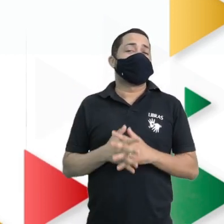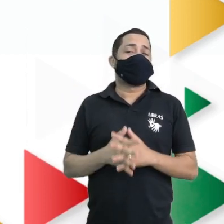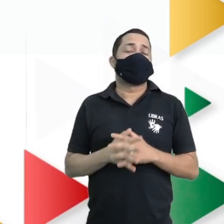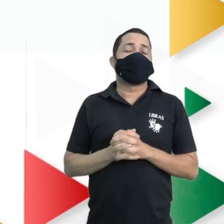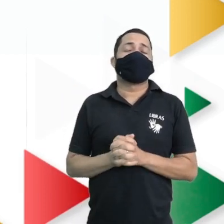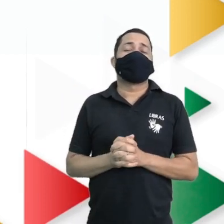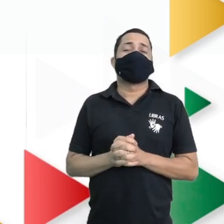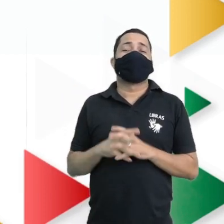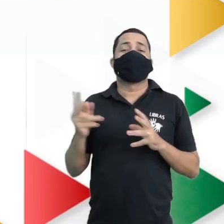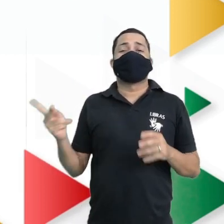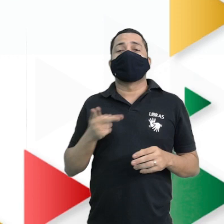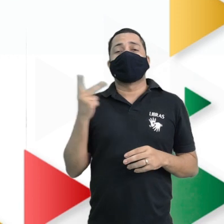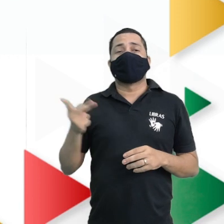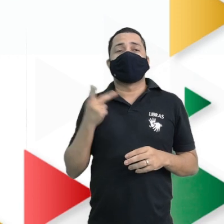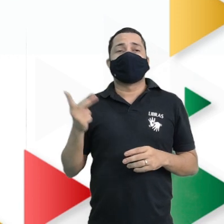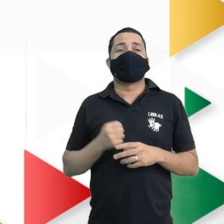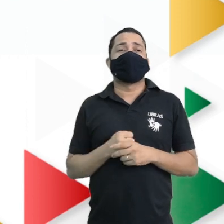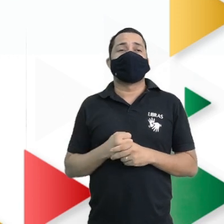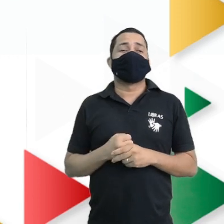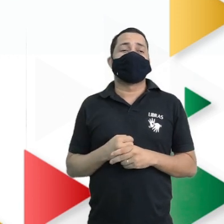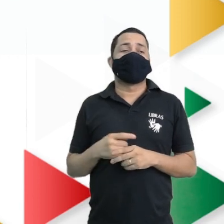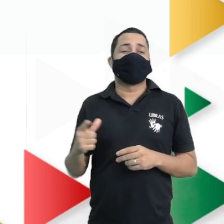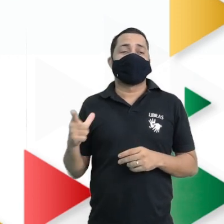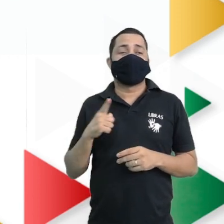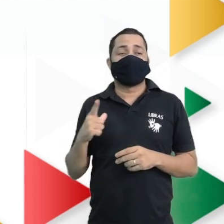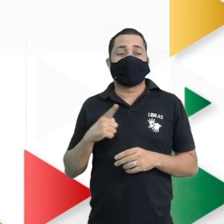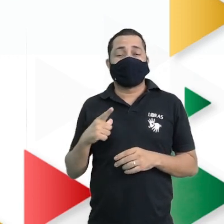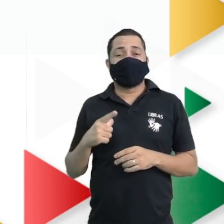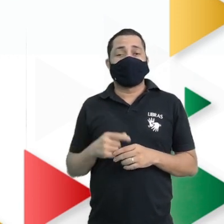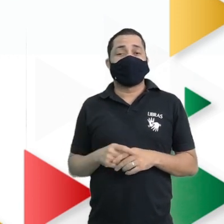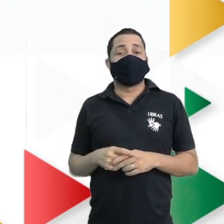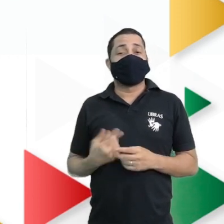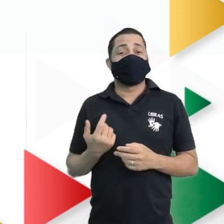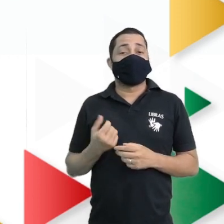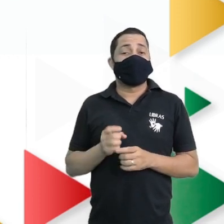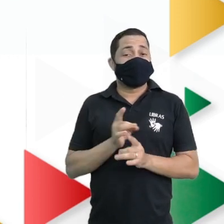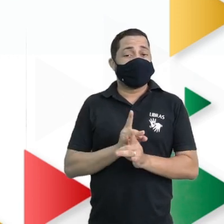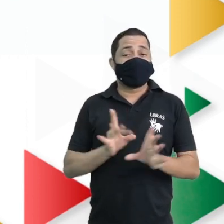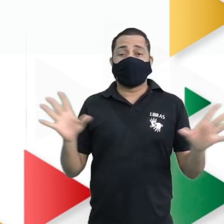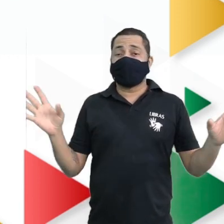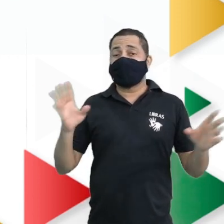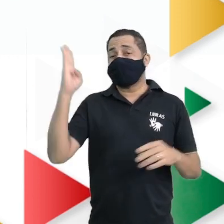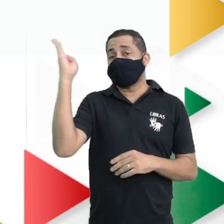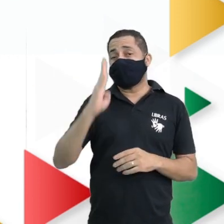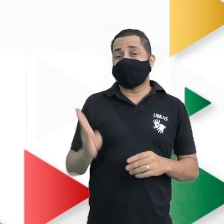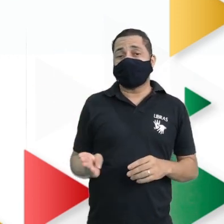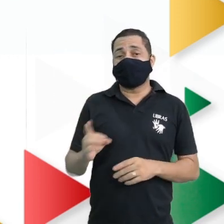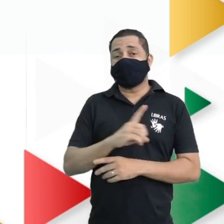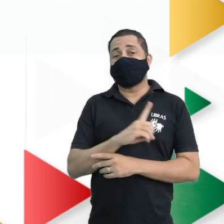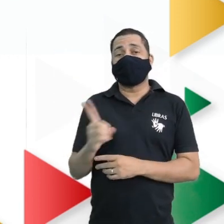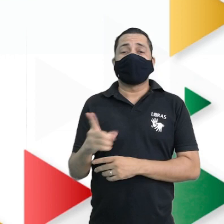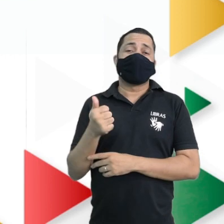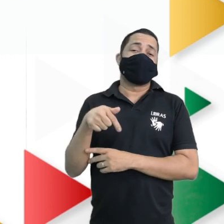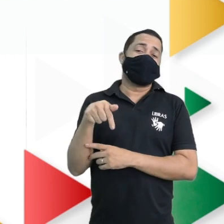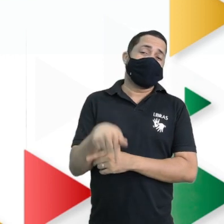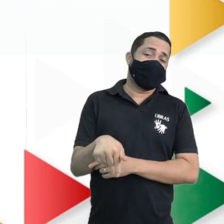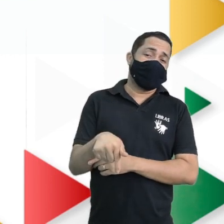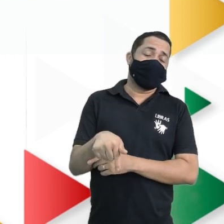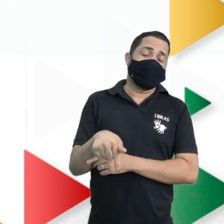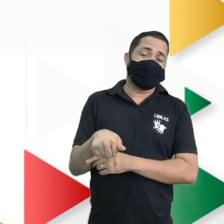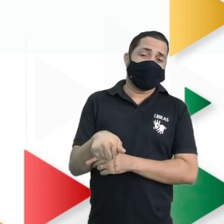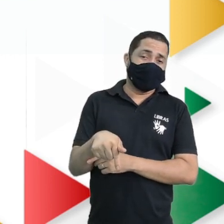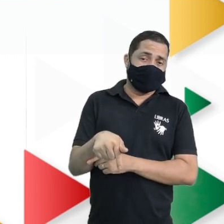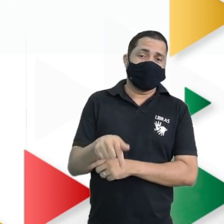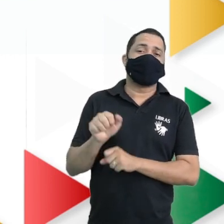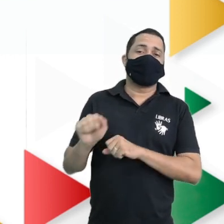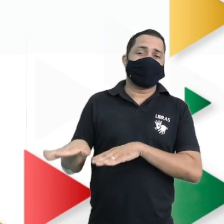Dom Pedro I, ele deu independência ao Brasil lá no dia 7, né, de setembro. Estão lembrados,